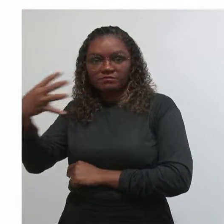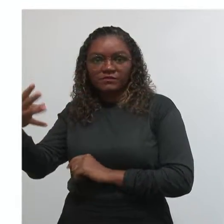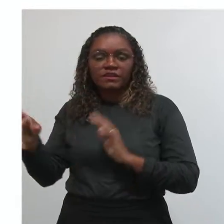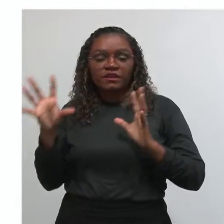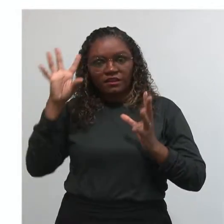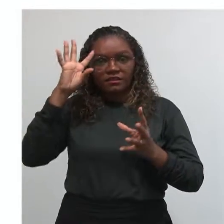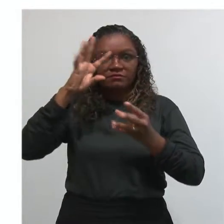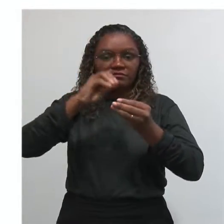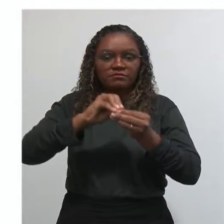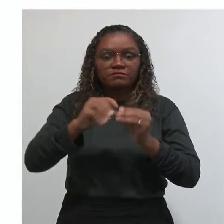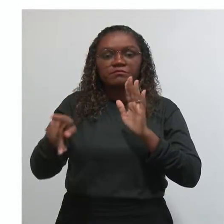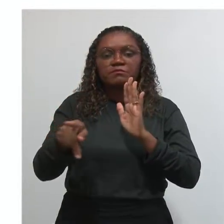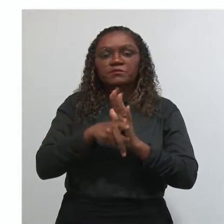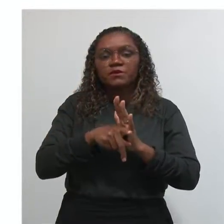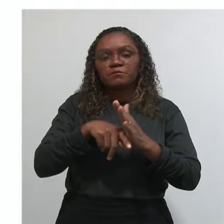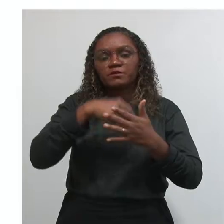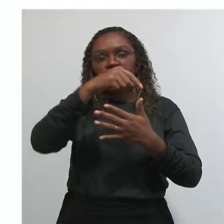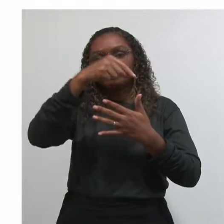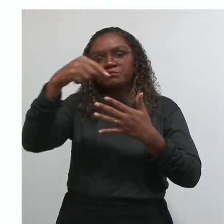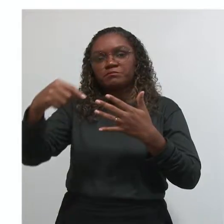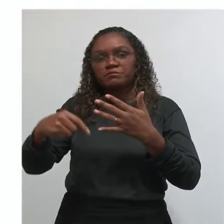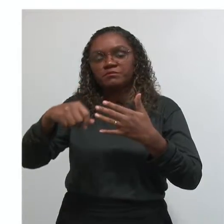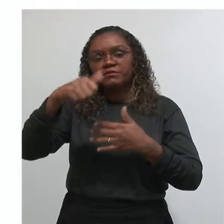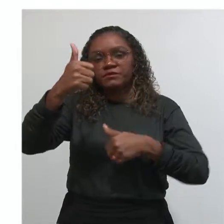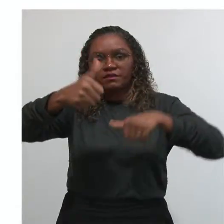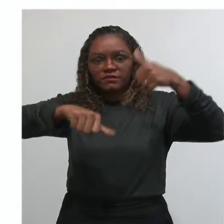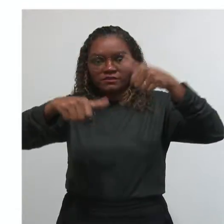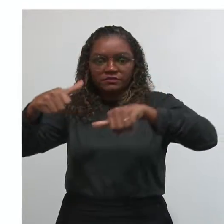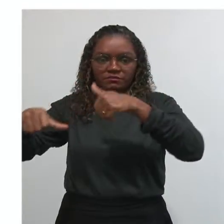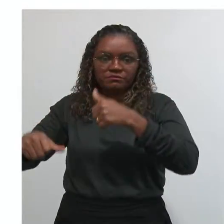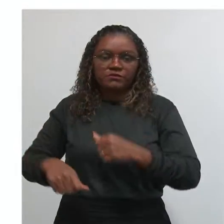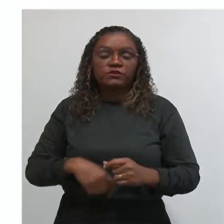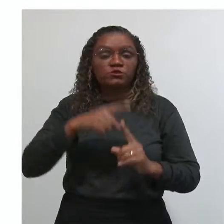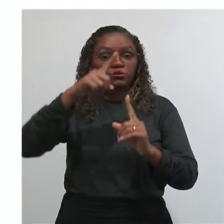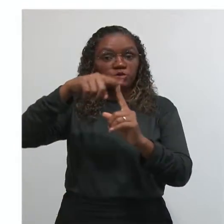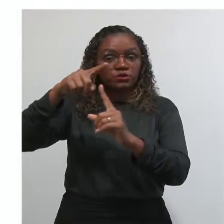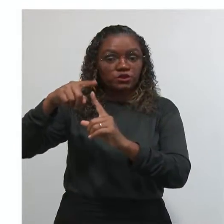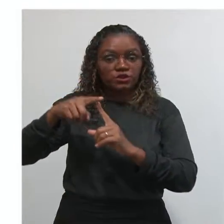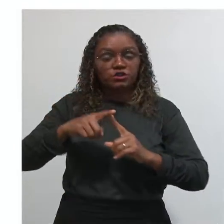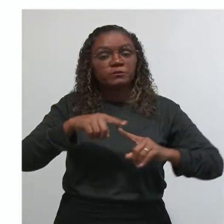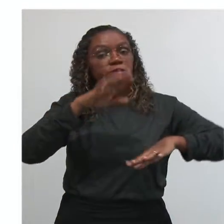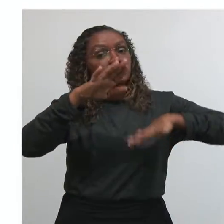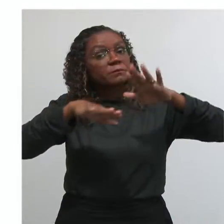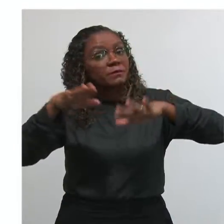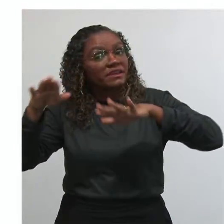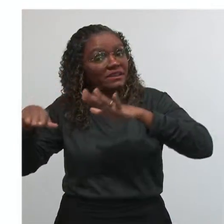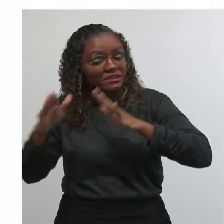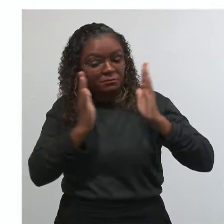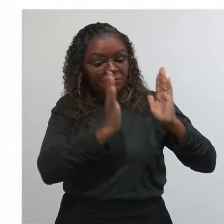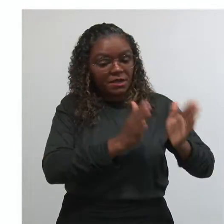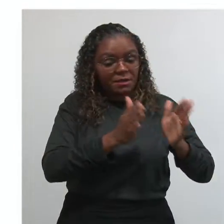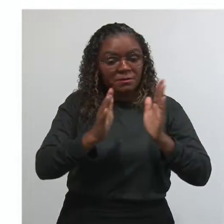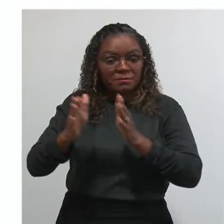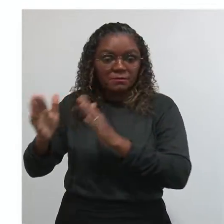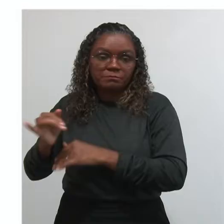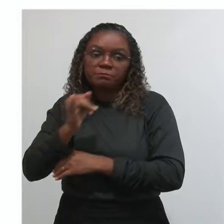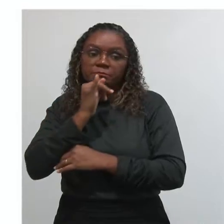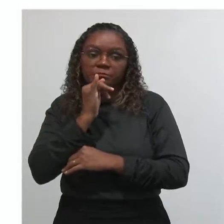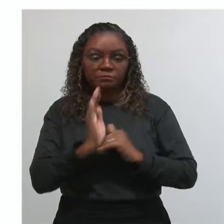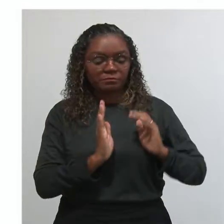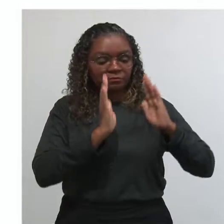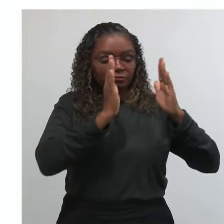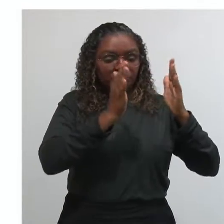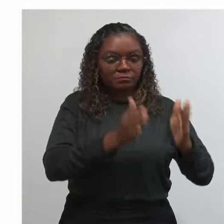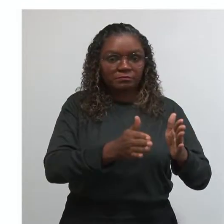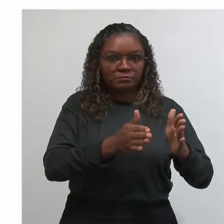de avaliação, né? O tipo de avaliação, ele vai variar conforme a fase do ciclo, tá? Então, na fase de formulação, nós temos